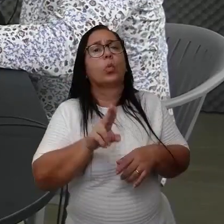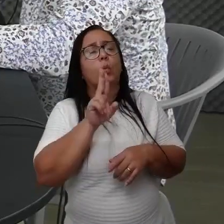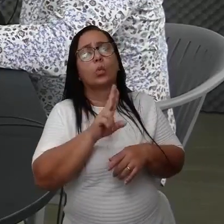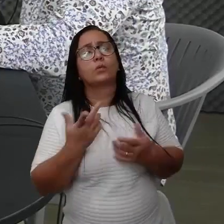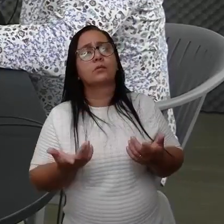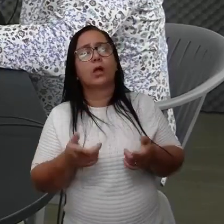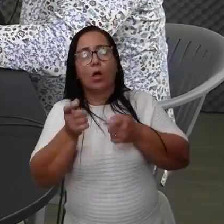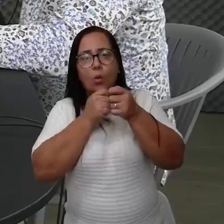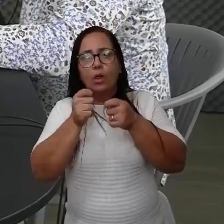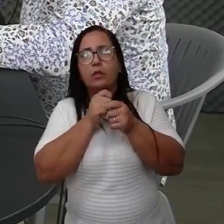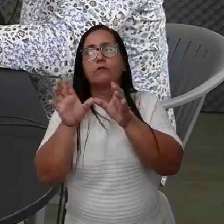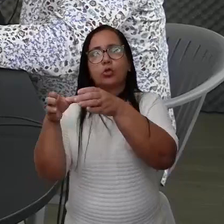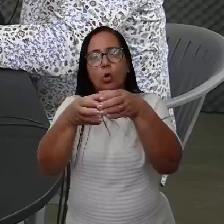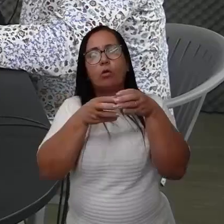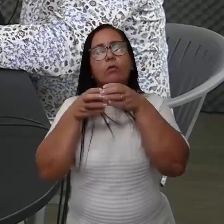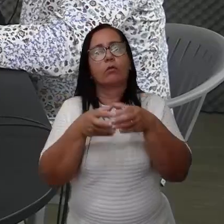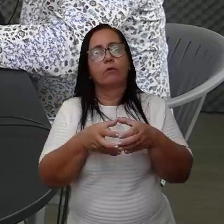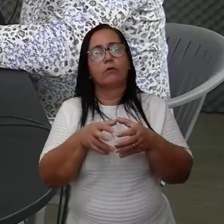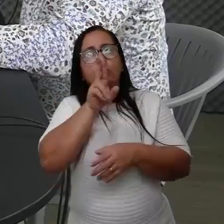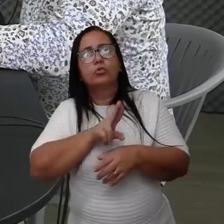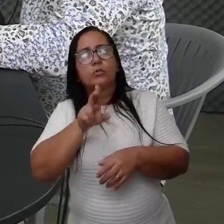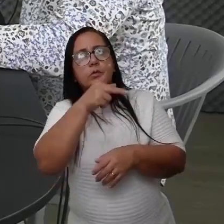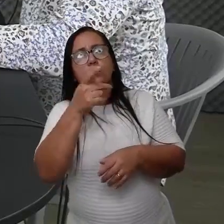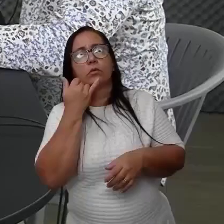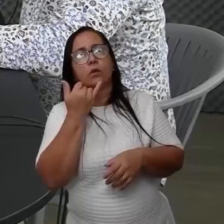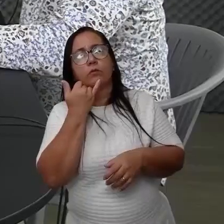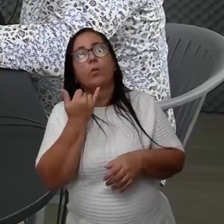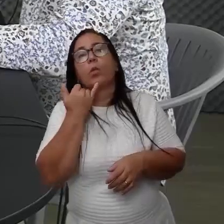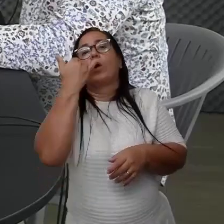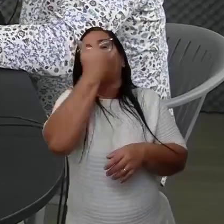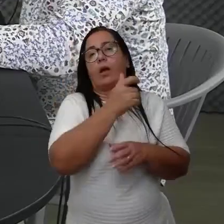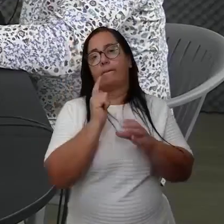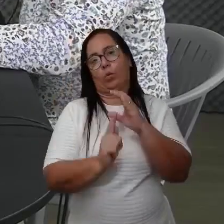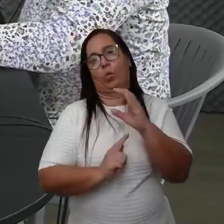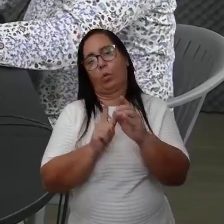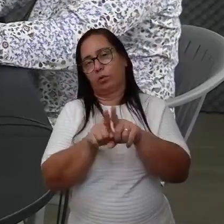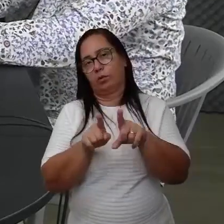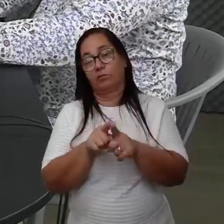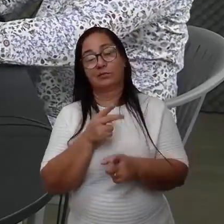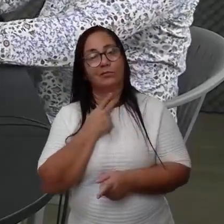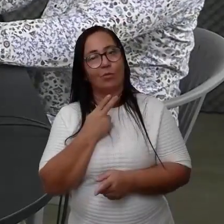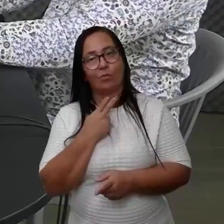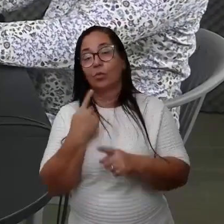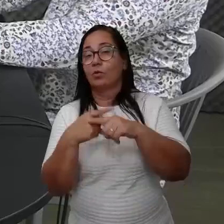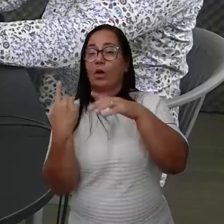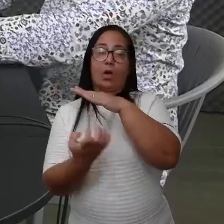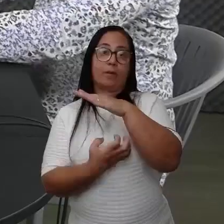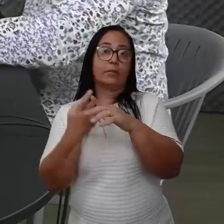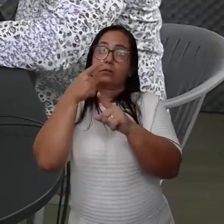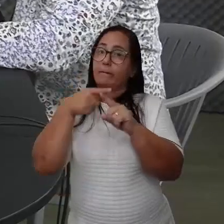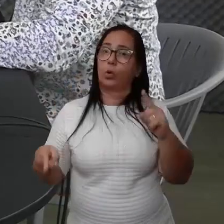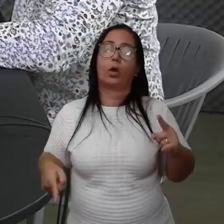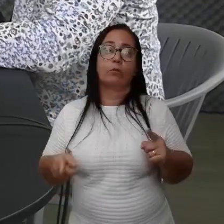Eu falei, não, uma entrevista coletiva, não sei de que e tal. Ele falou, deixa eu usar o seu telefone para ligar para a Globo. Eu falei, não pode. A empresa proíbe. E aí ele disse, mas nós somos